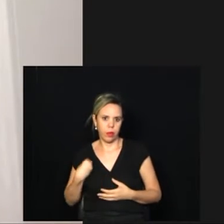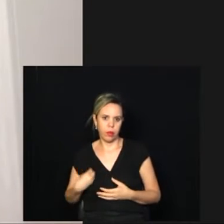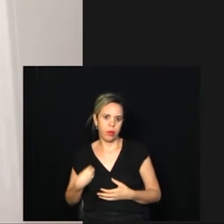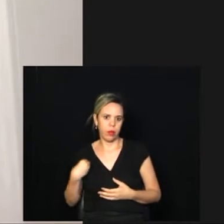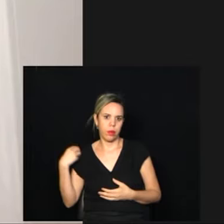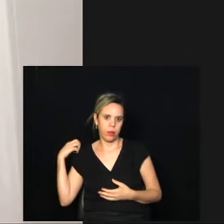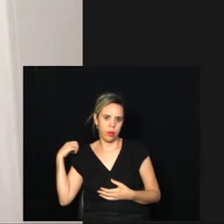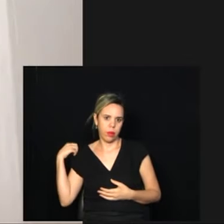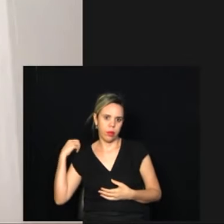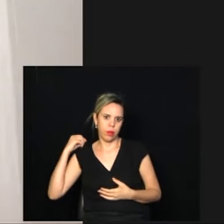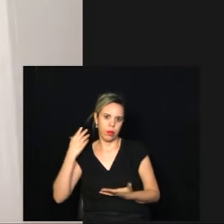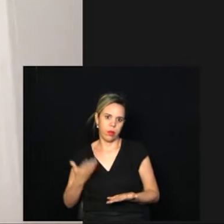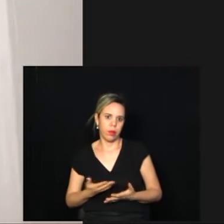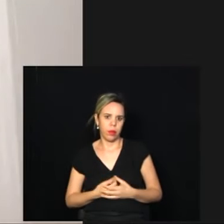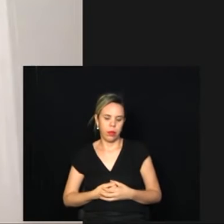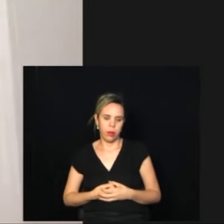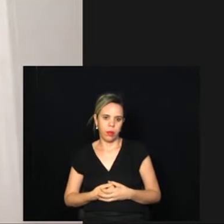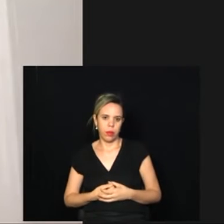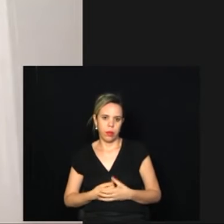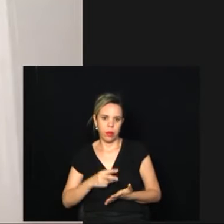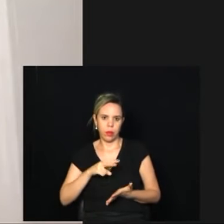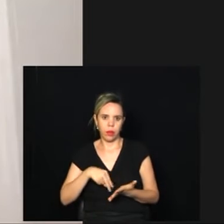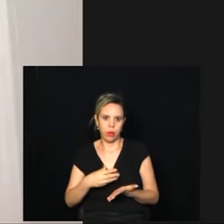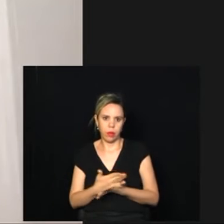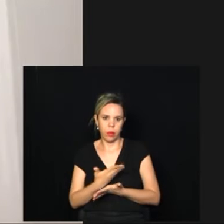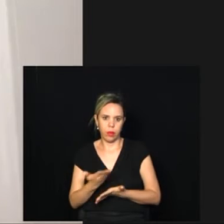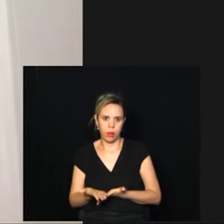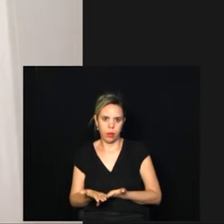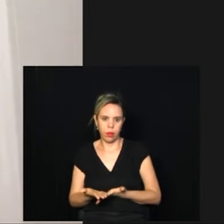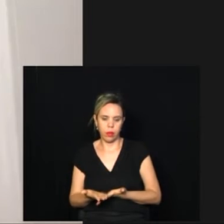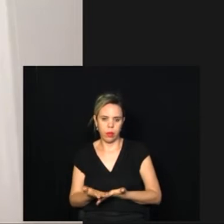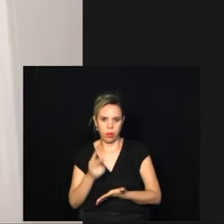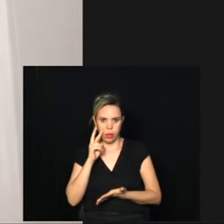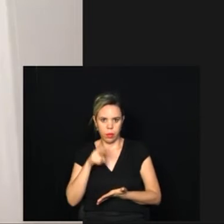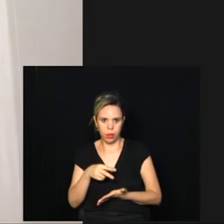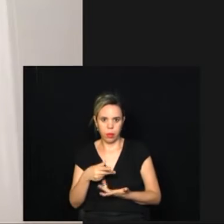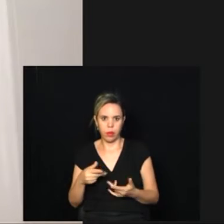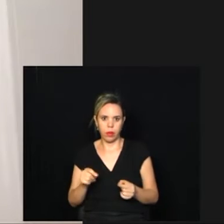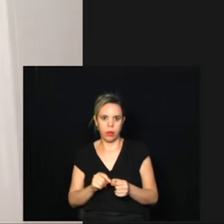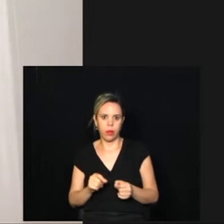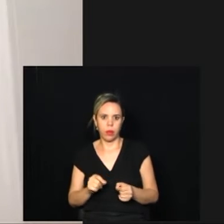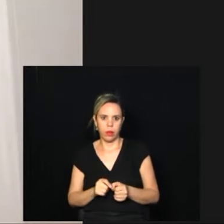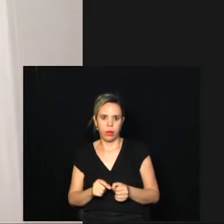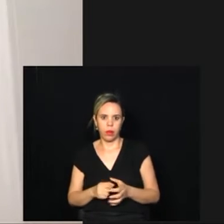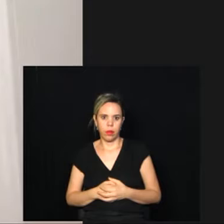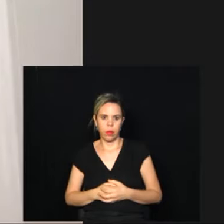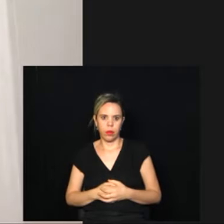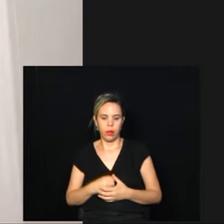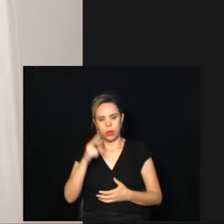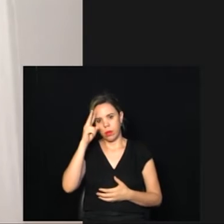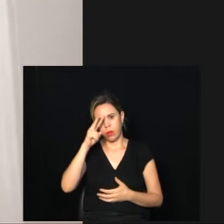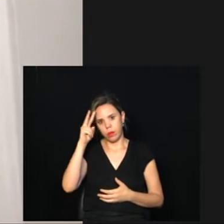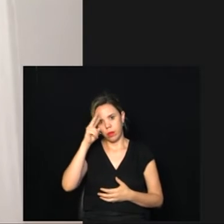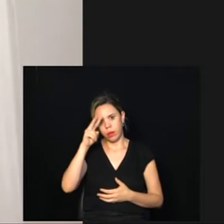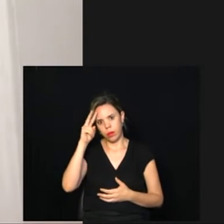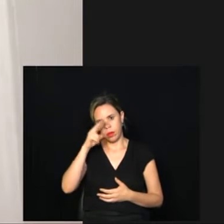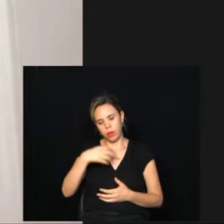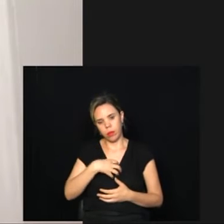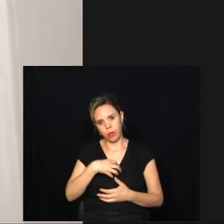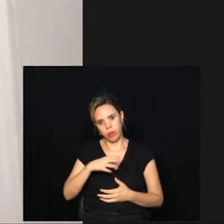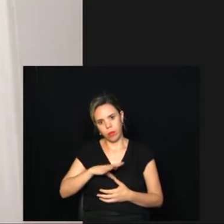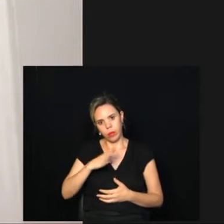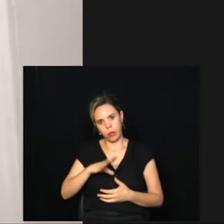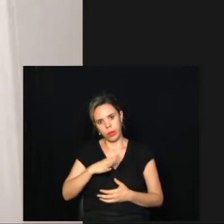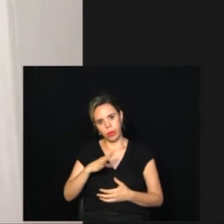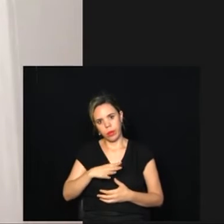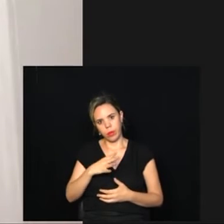muita intensidade. Quem lê o livro vai ver a intensidade, vai ver uma história de... Eu me sinto